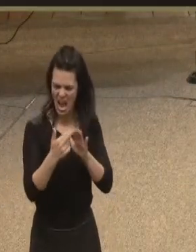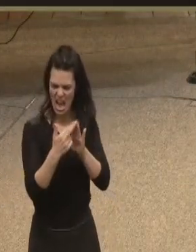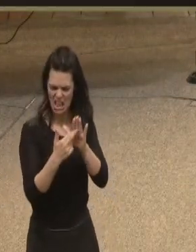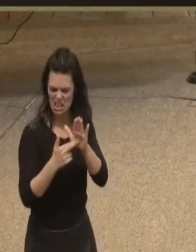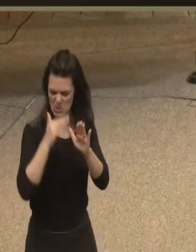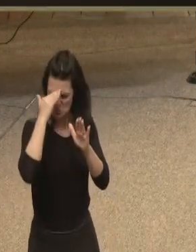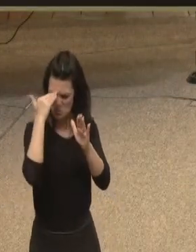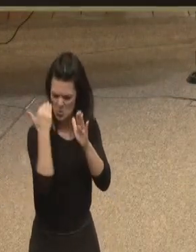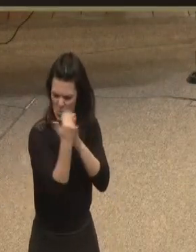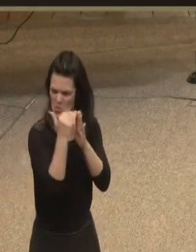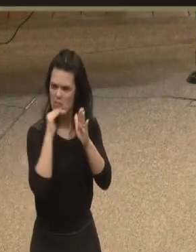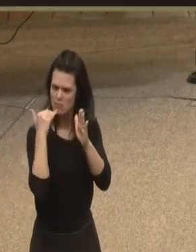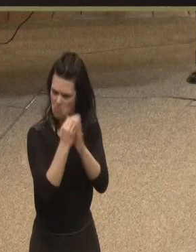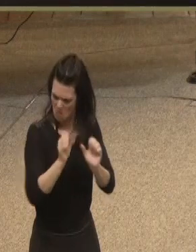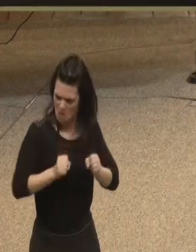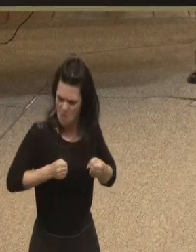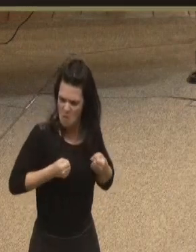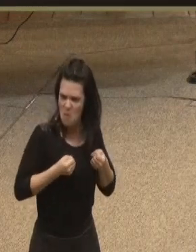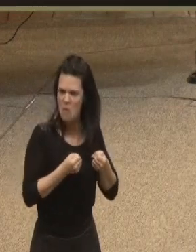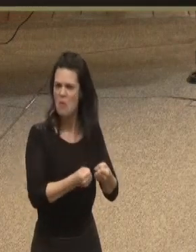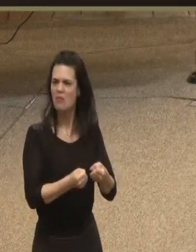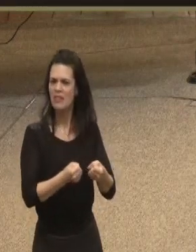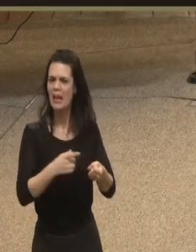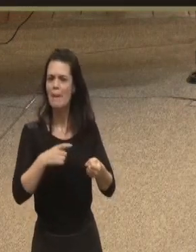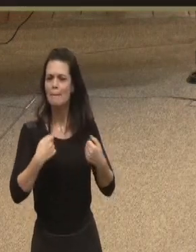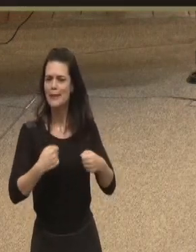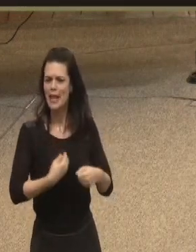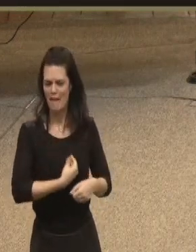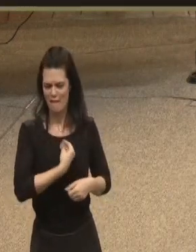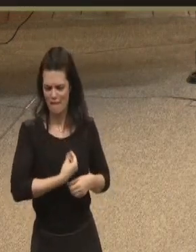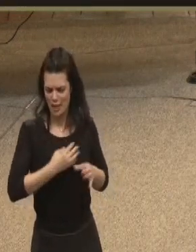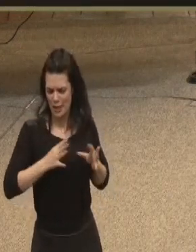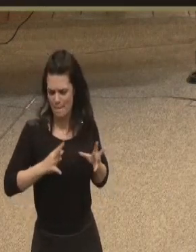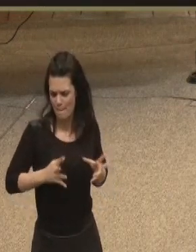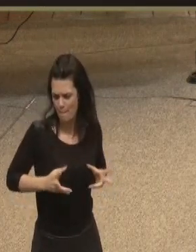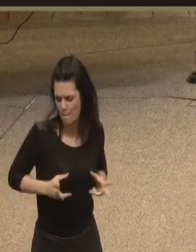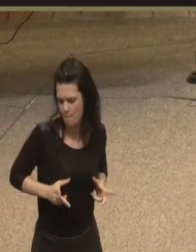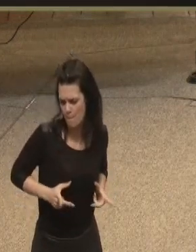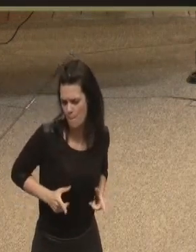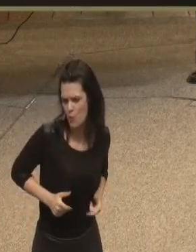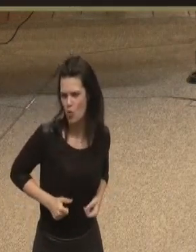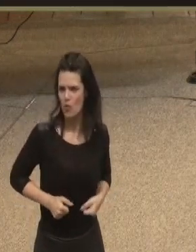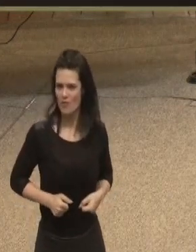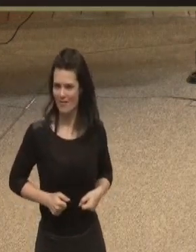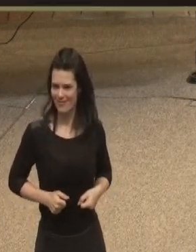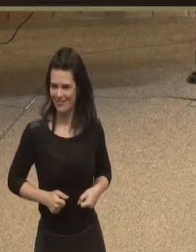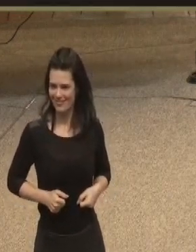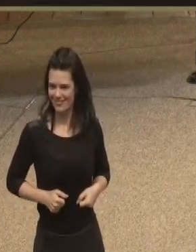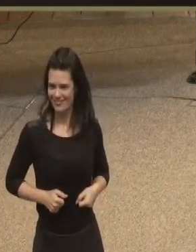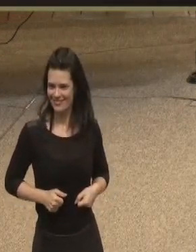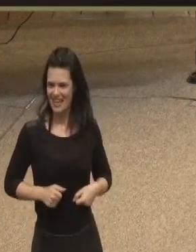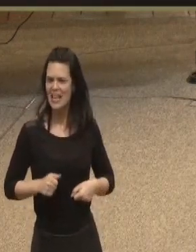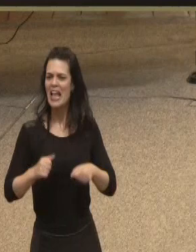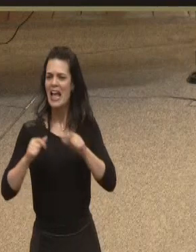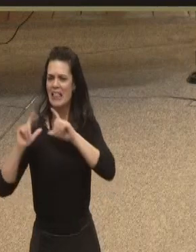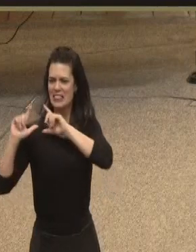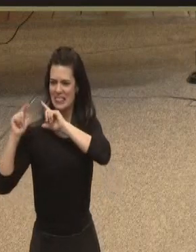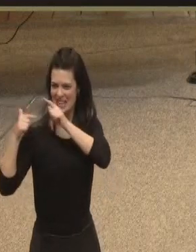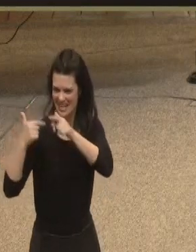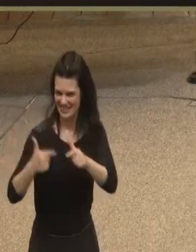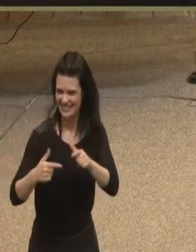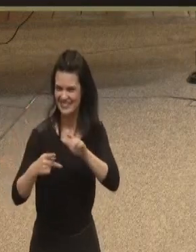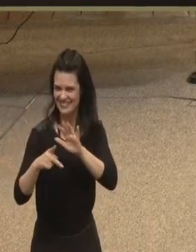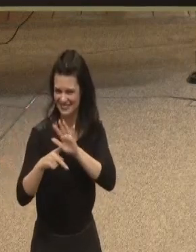muita dedicação mesmo as purificações cerimoniais. Nós temos no relato do milagre em que